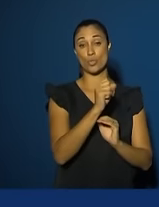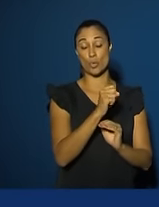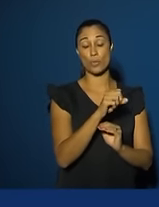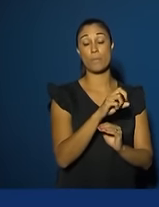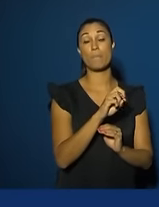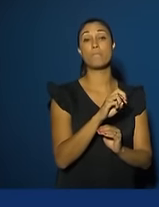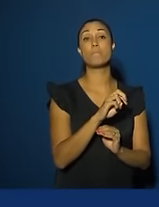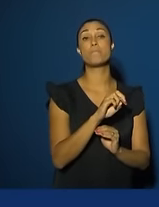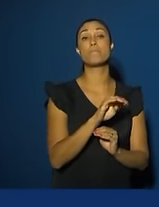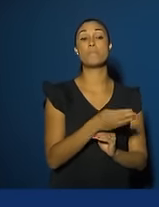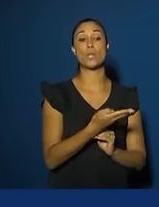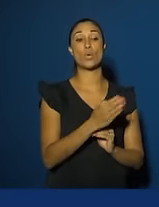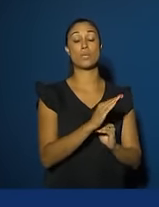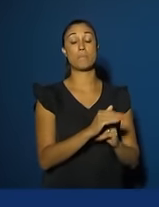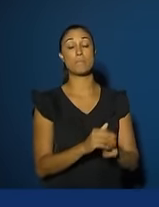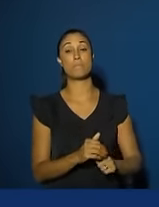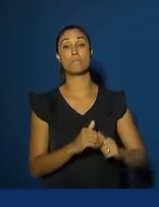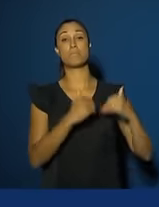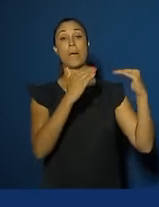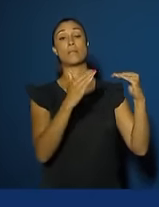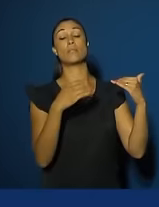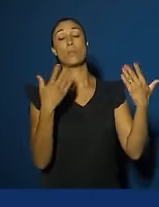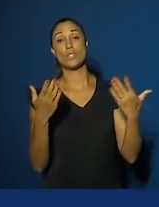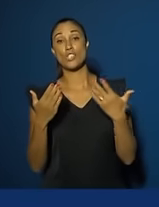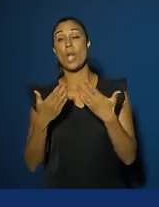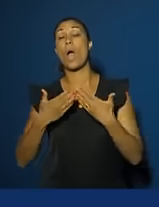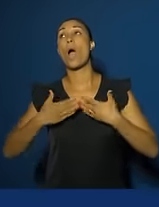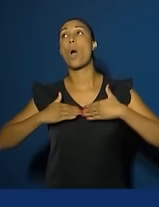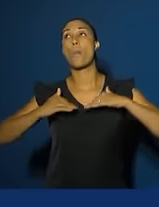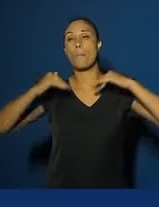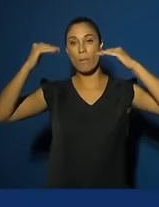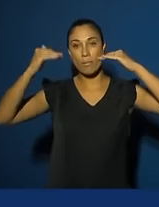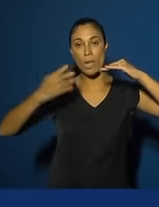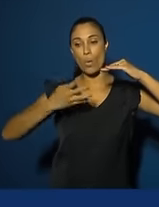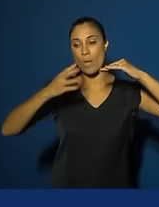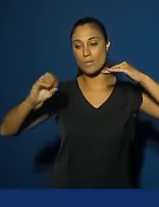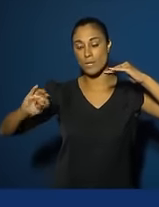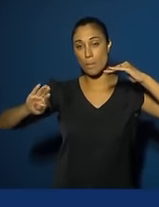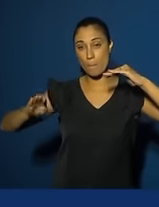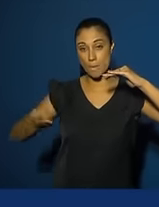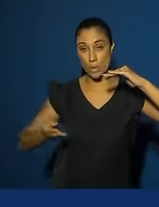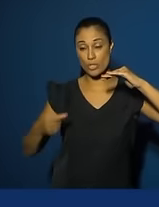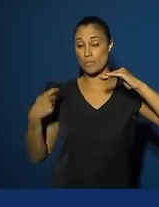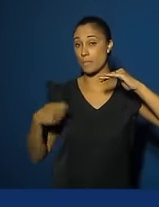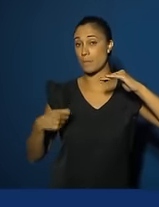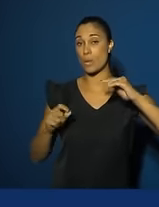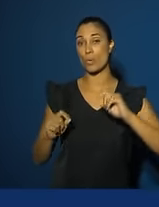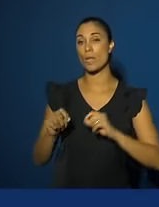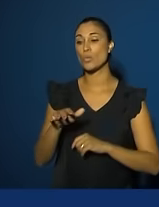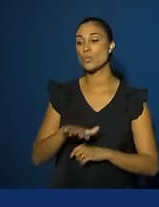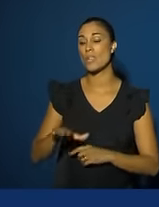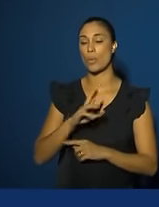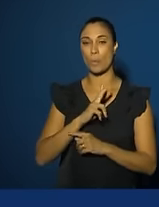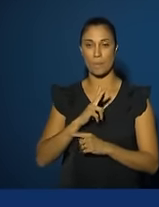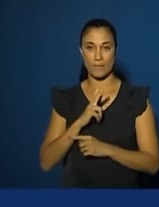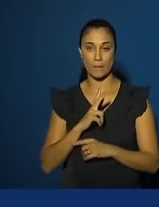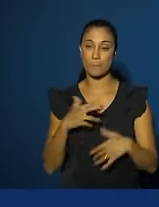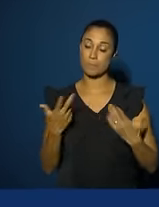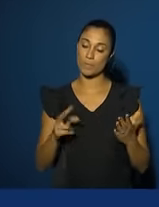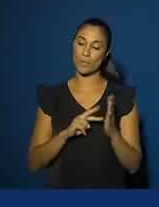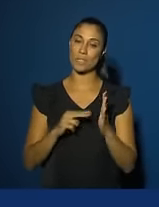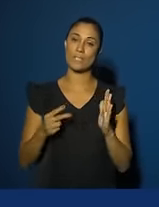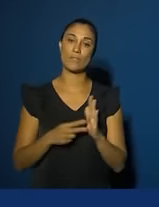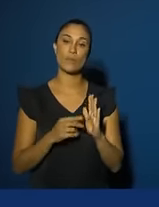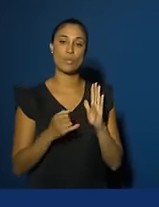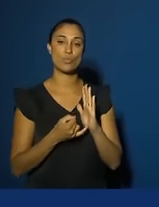bilhões a mais então pra gente de fato aumentar o investimento em 300 400 bilhões a gente vai precisar muito do setor privado isso significa